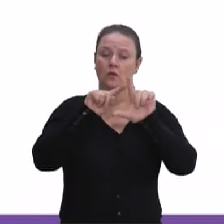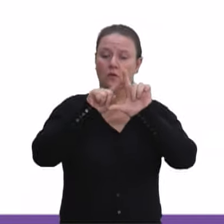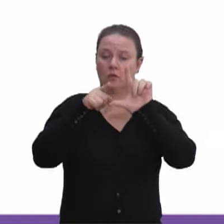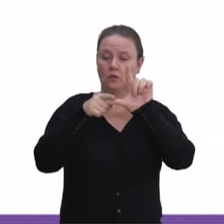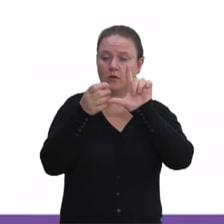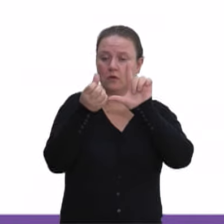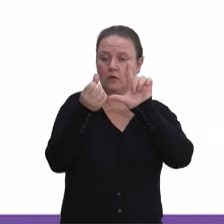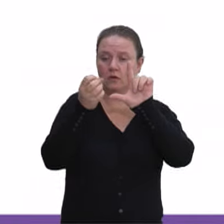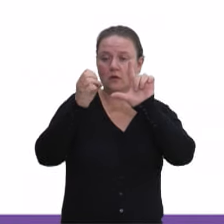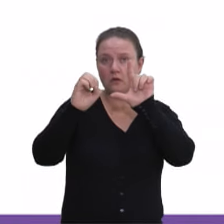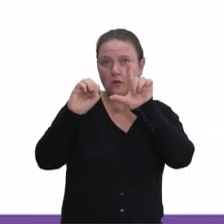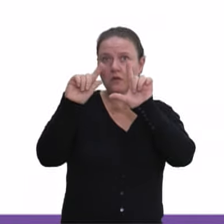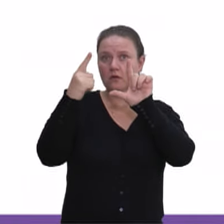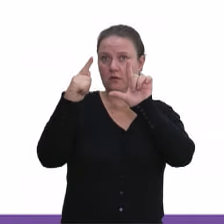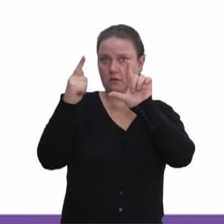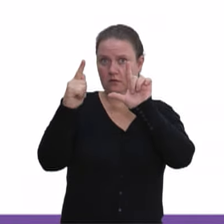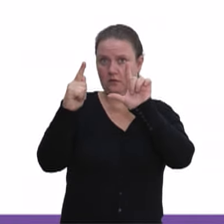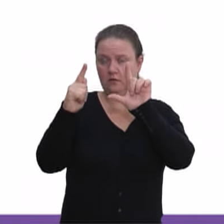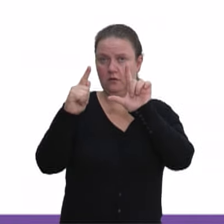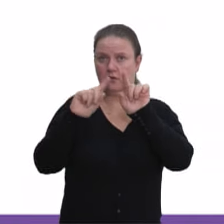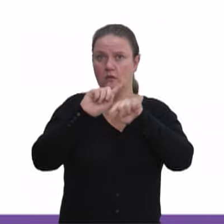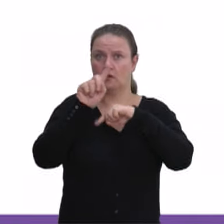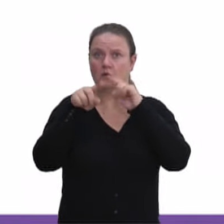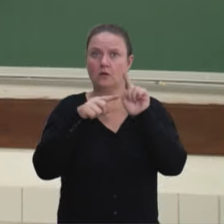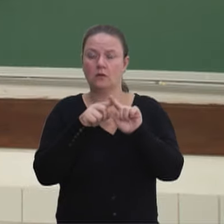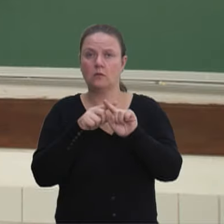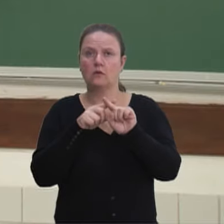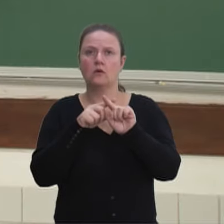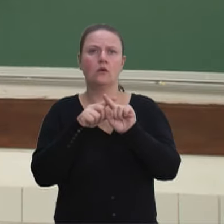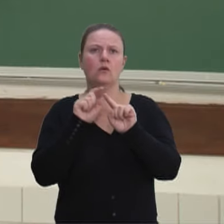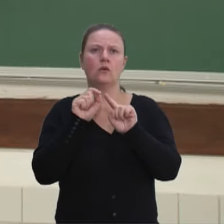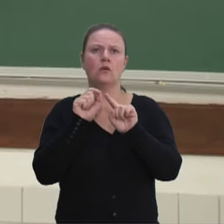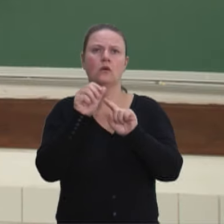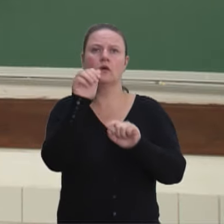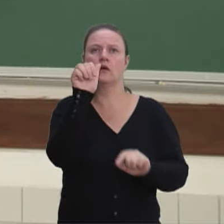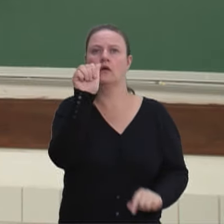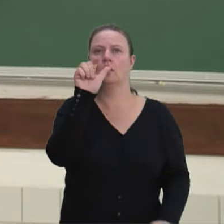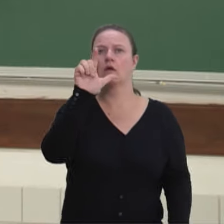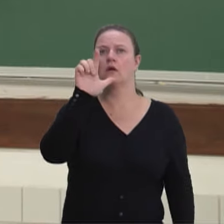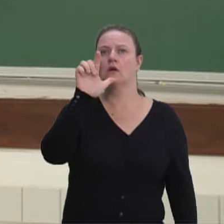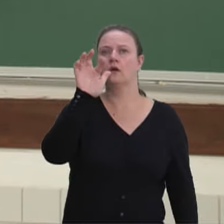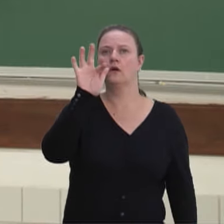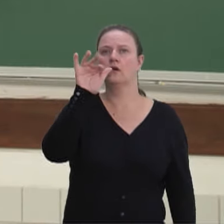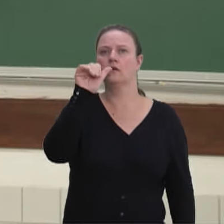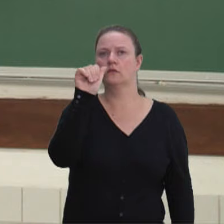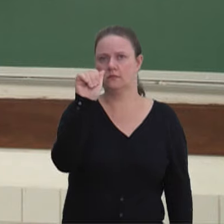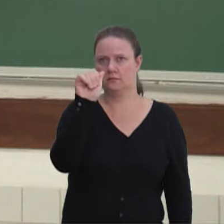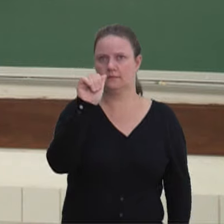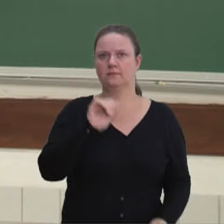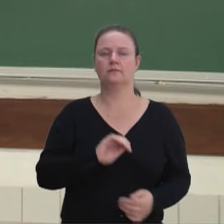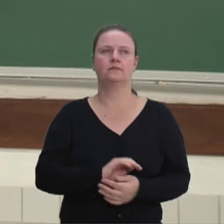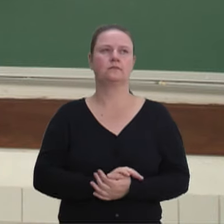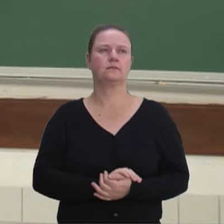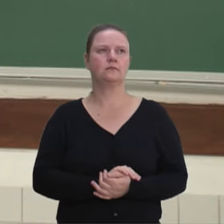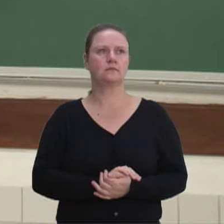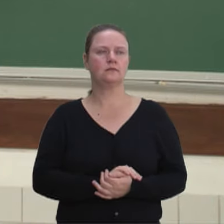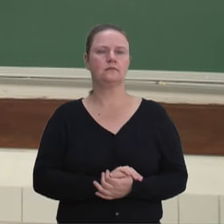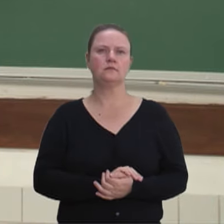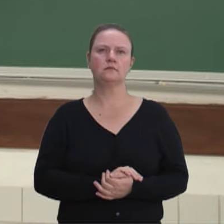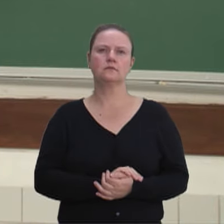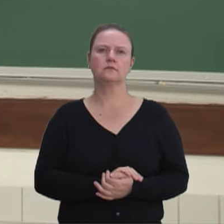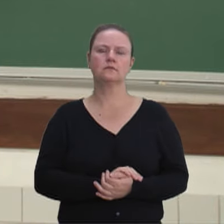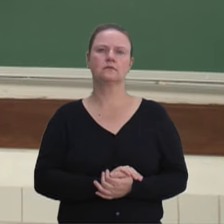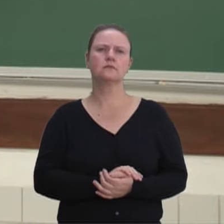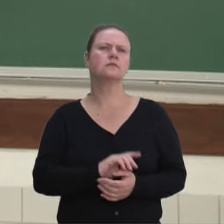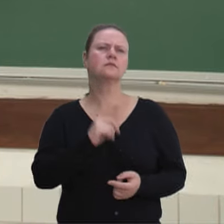graus. A gente descobre lá, esse ângulo de 60 graus é o nosso alfa. Vou botar aqui. A gente